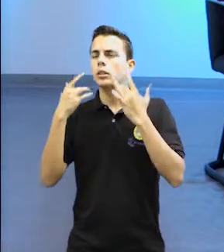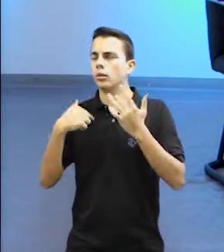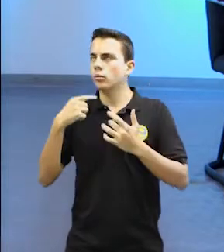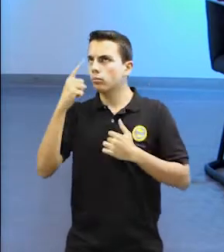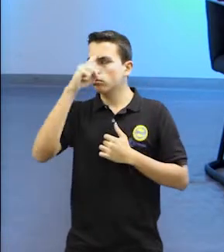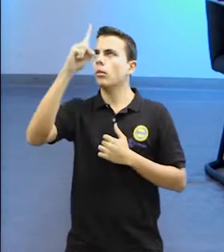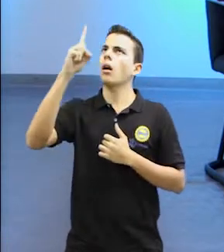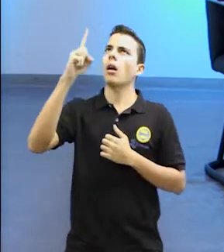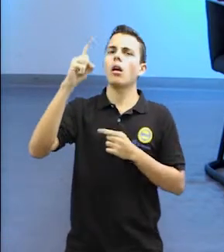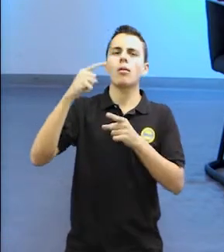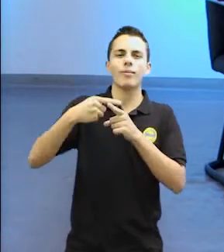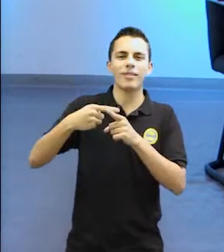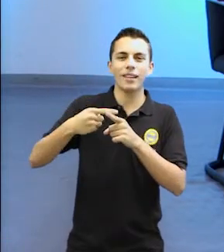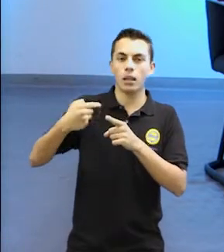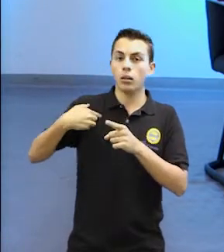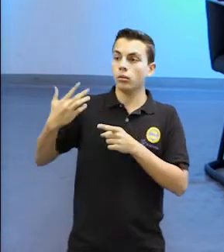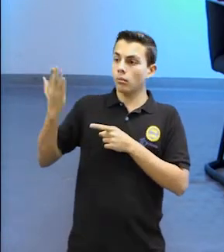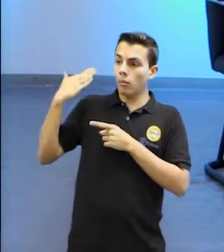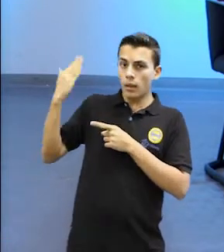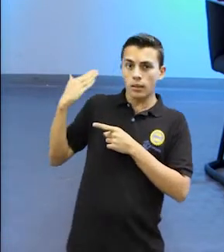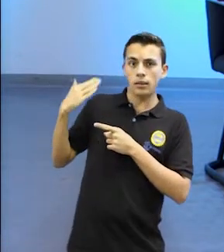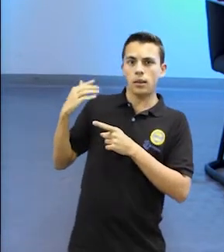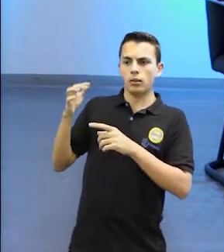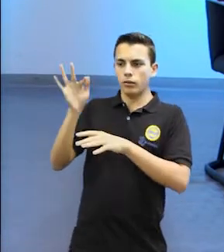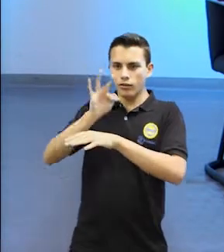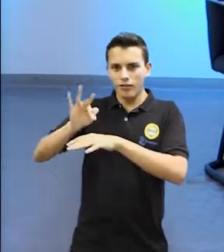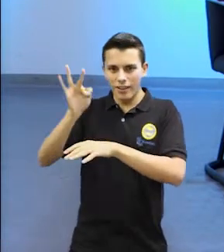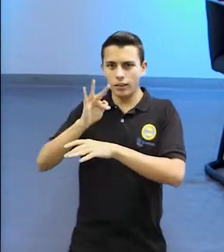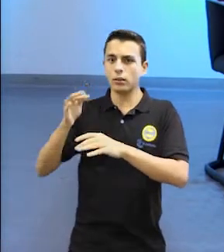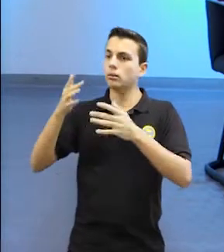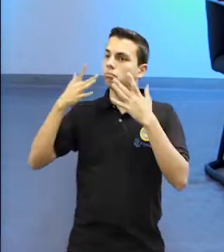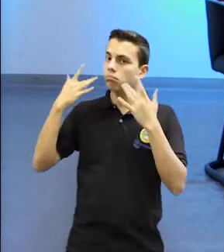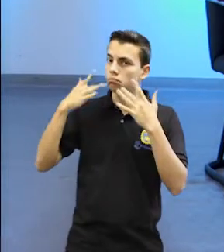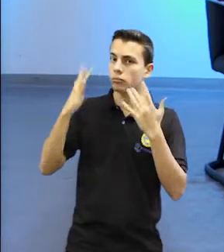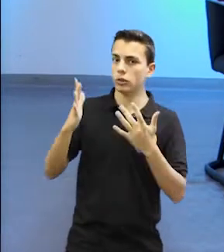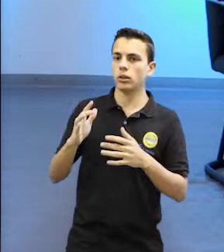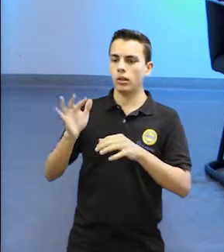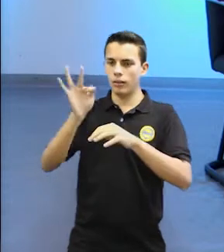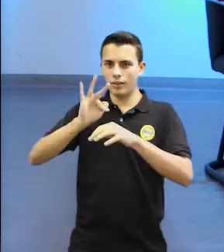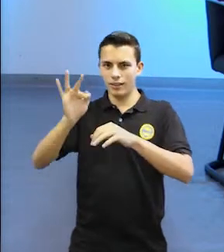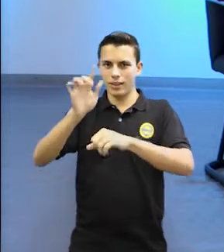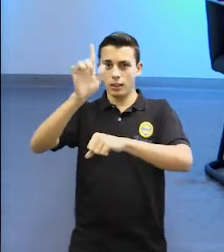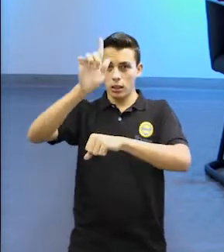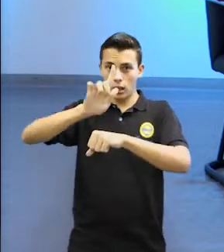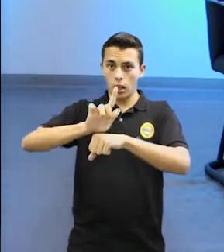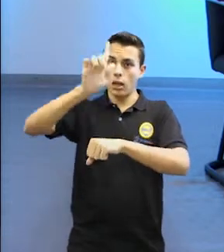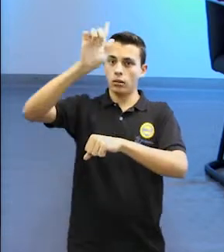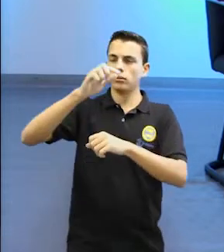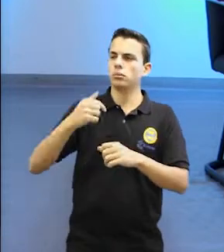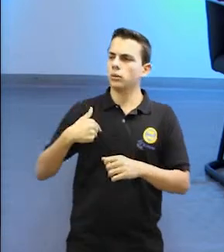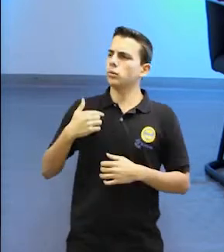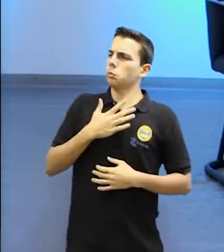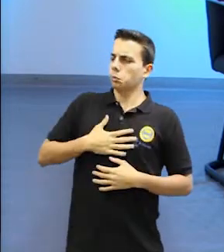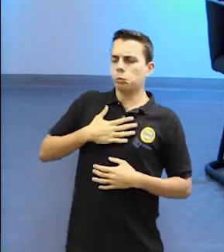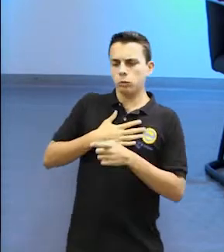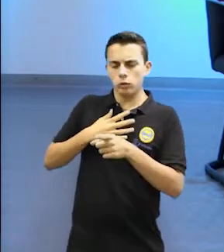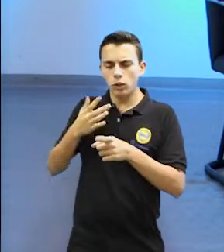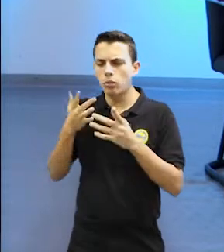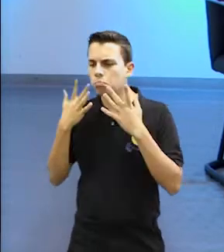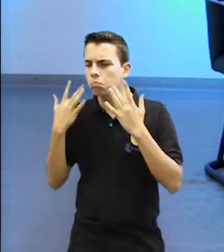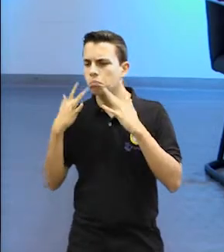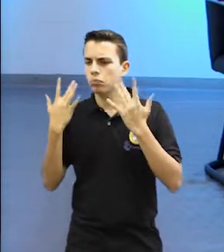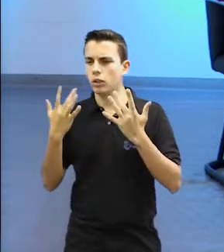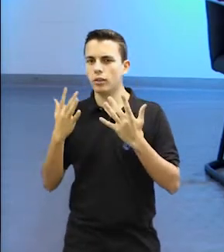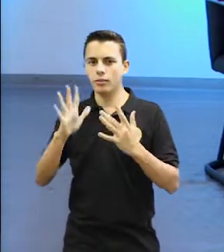sempre gostei de teatro, já fiz teatro acadêmico na época da minha graduação. Foi lá que eu criei o gosto, mas como aluno